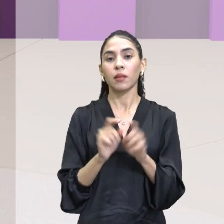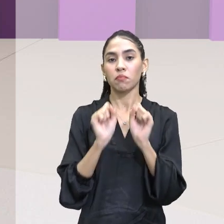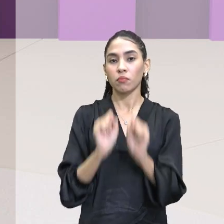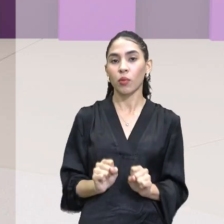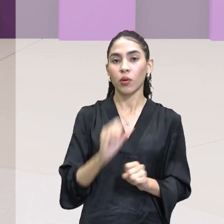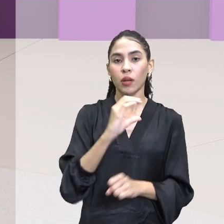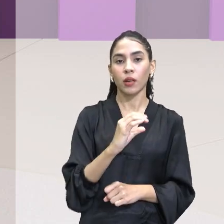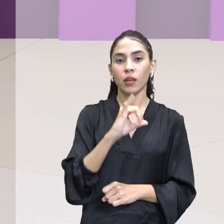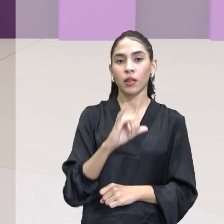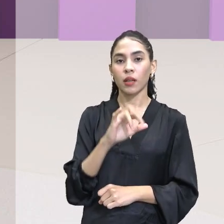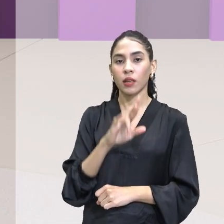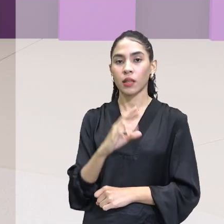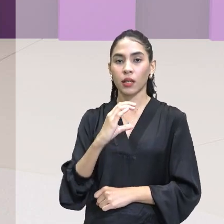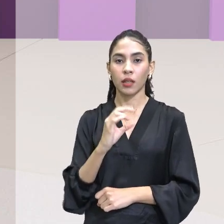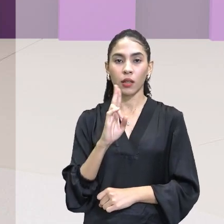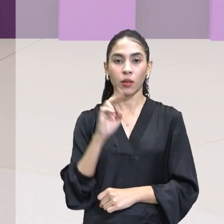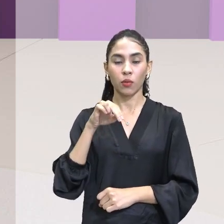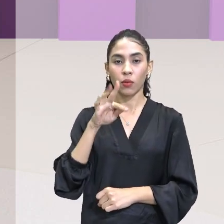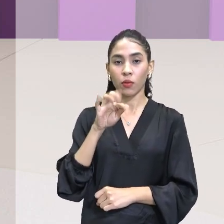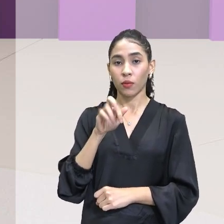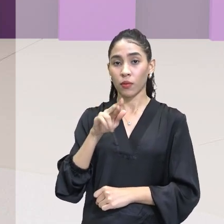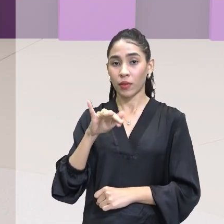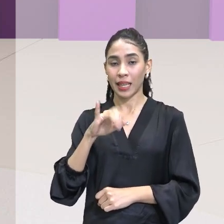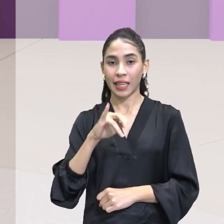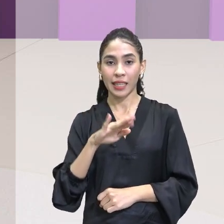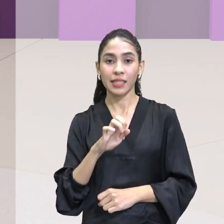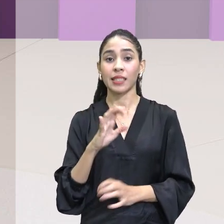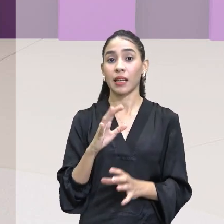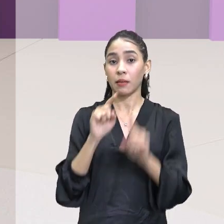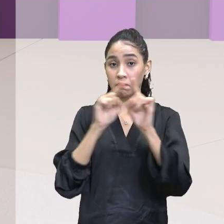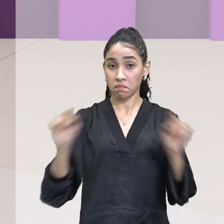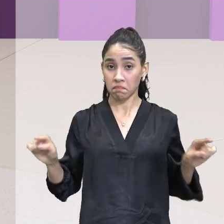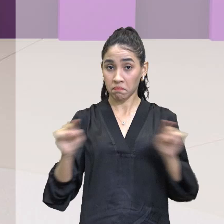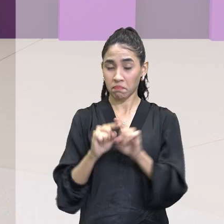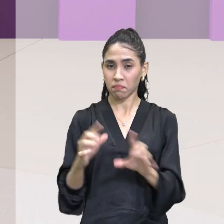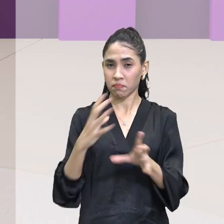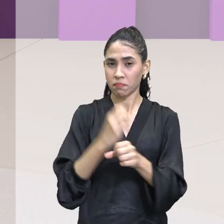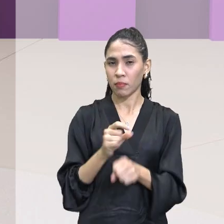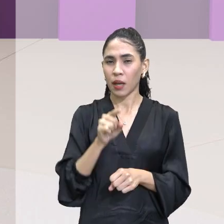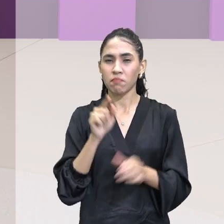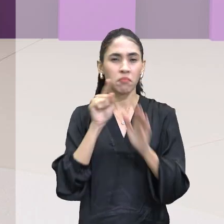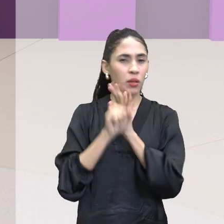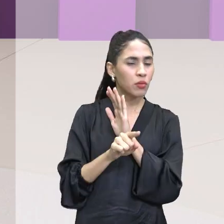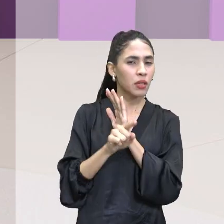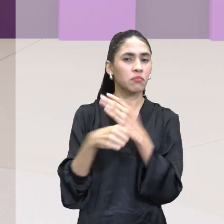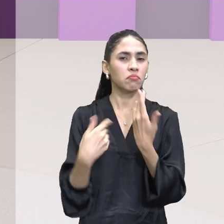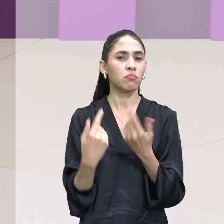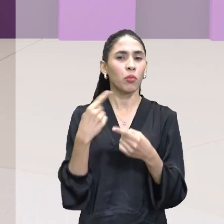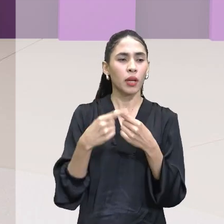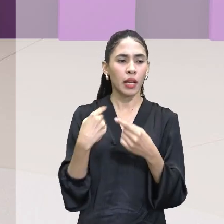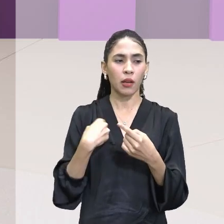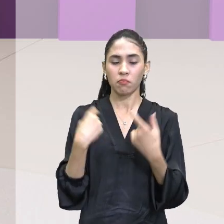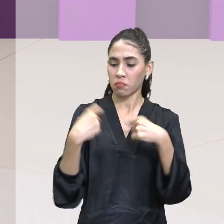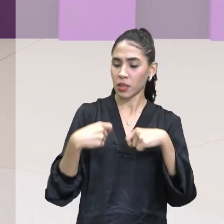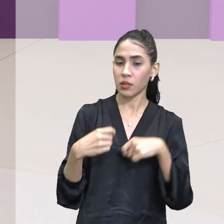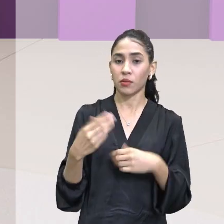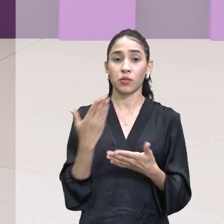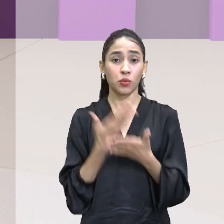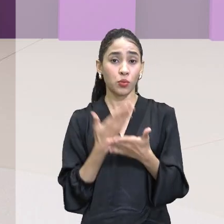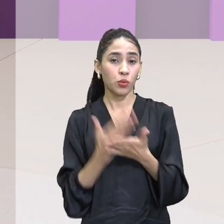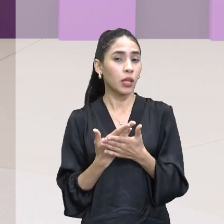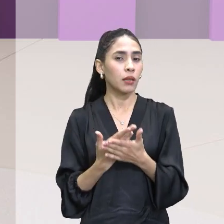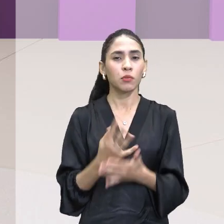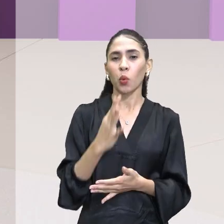circunferência trigonométrica. E você pode estar se perguntando, afinal, por que eu tenho que estudar, por que eu tenho que conhecer